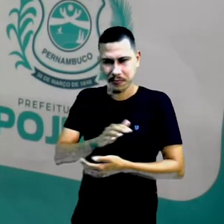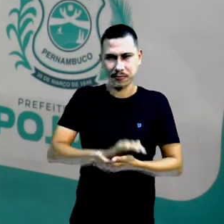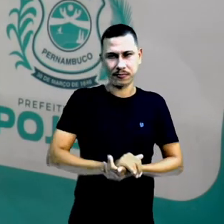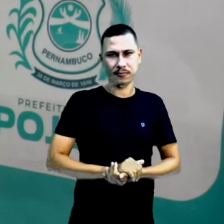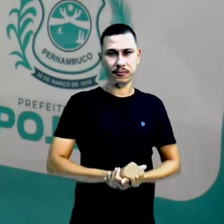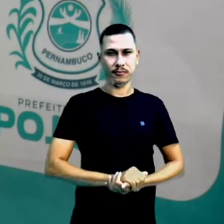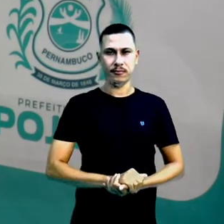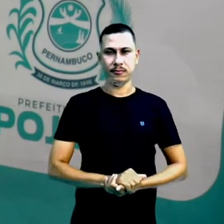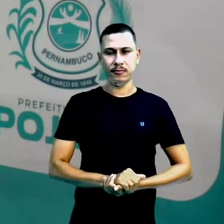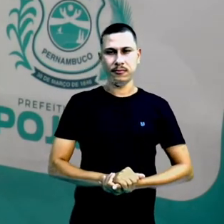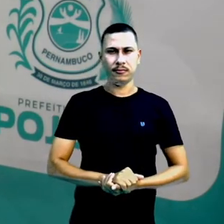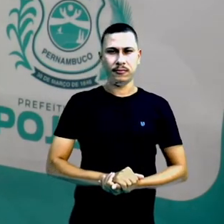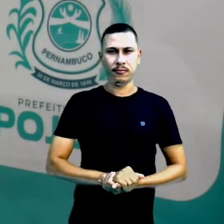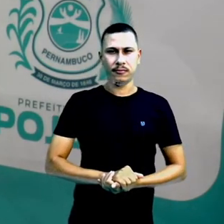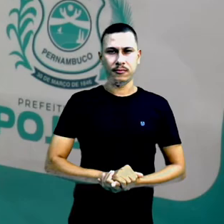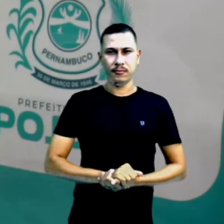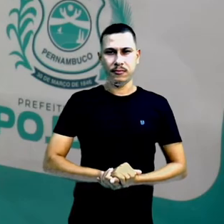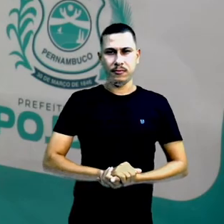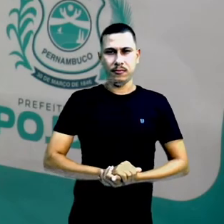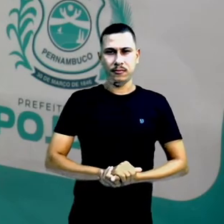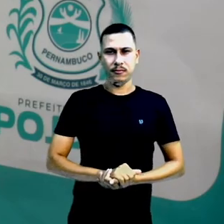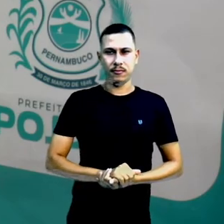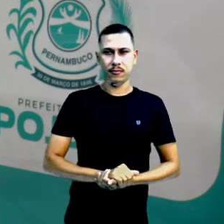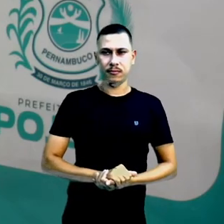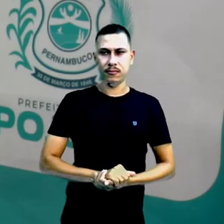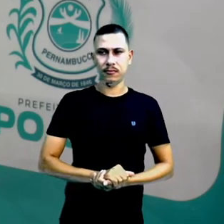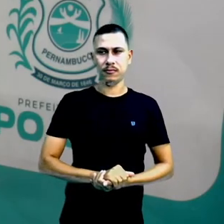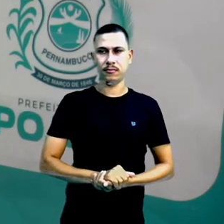e ter já a compreensão desse resultado?